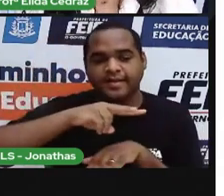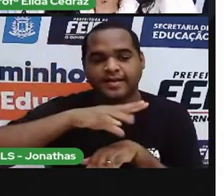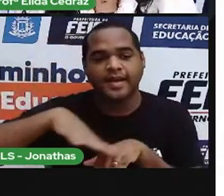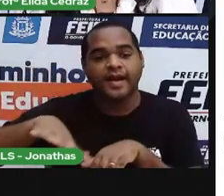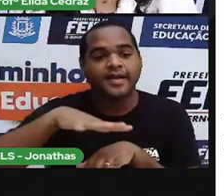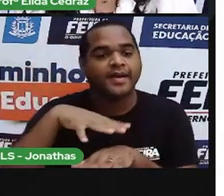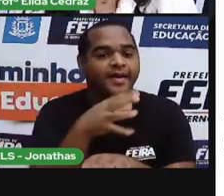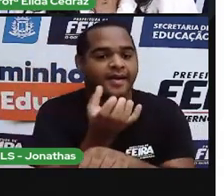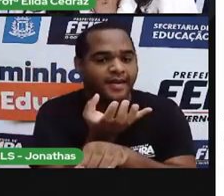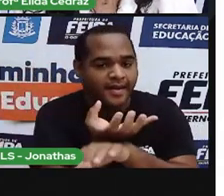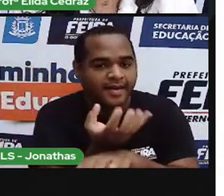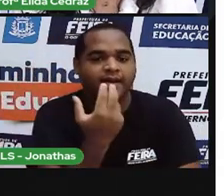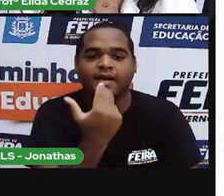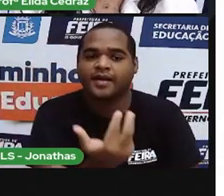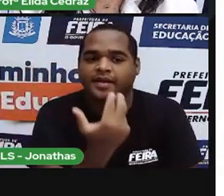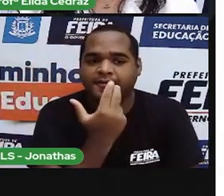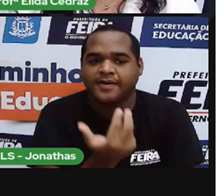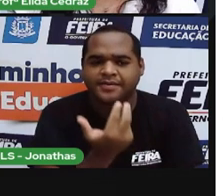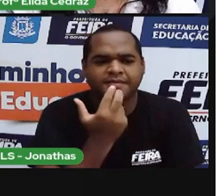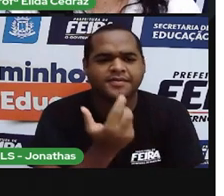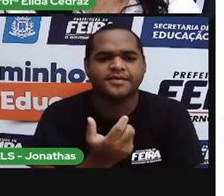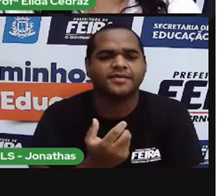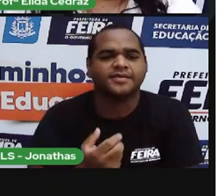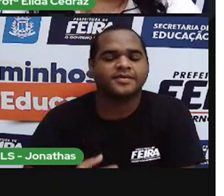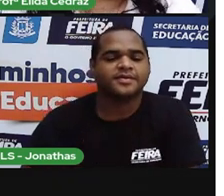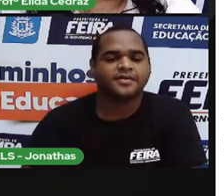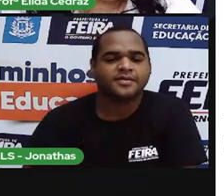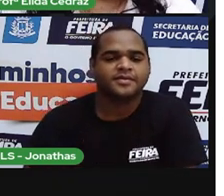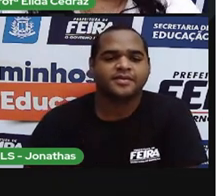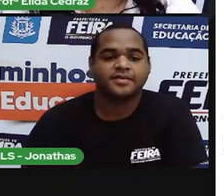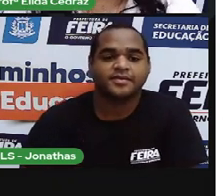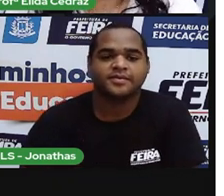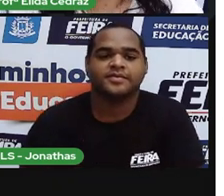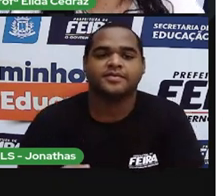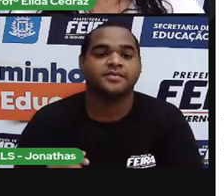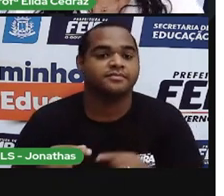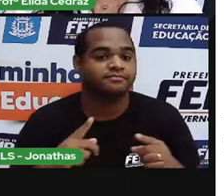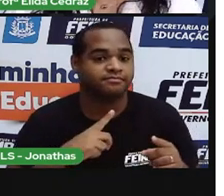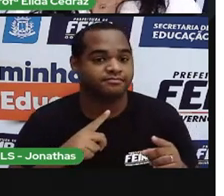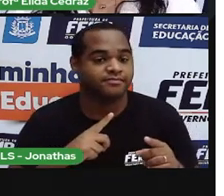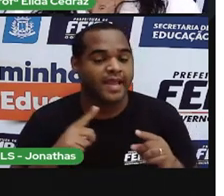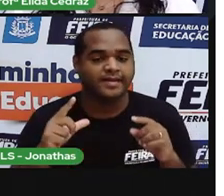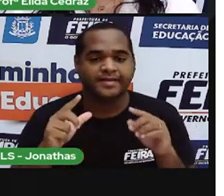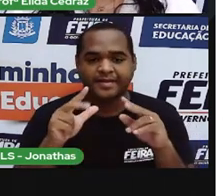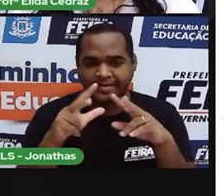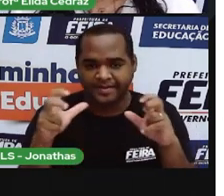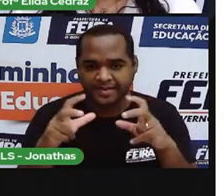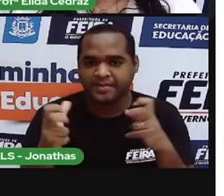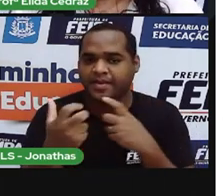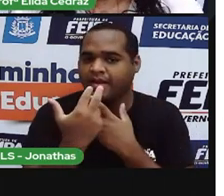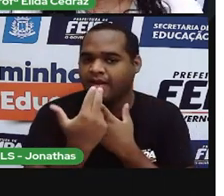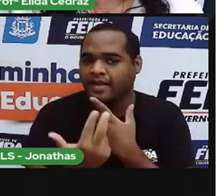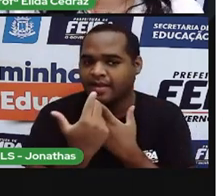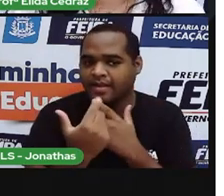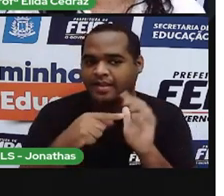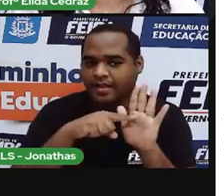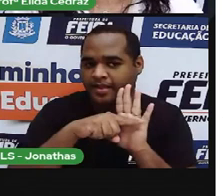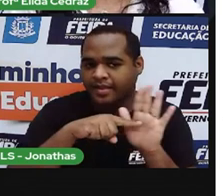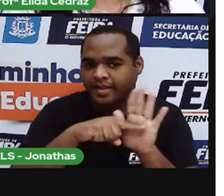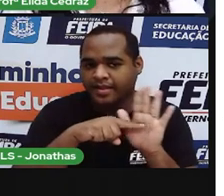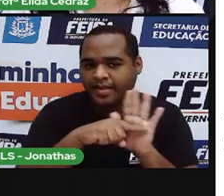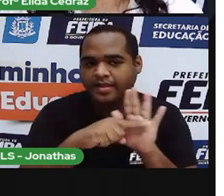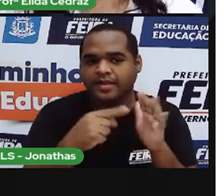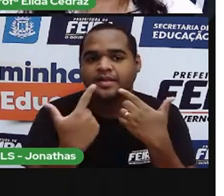e o tema é análise linguística, segmentação de palavras. Nossa, que